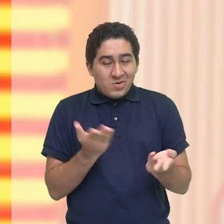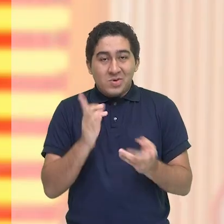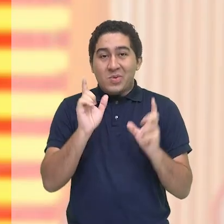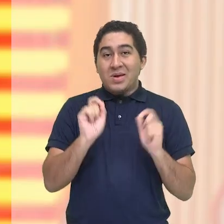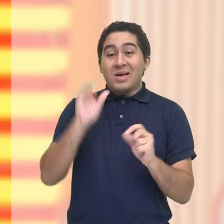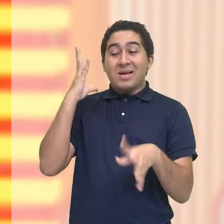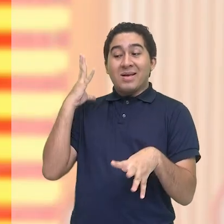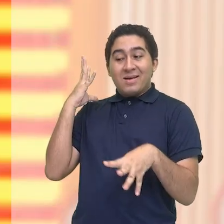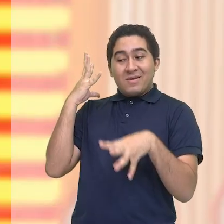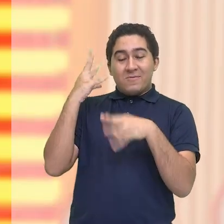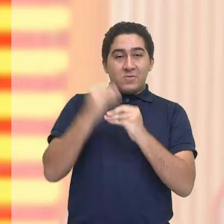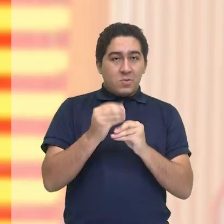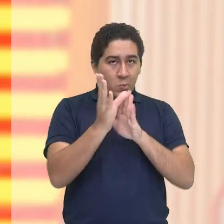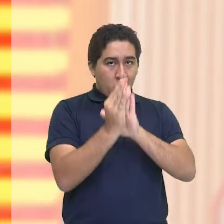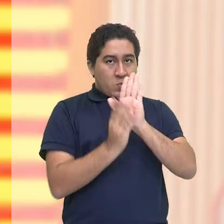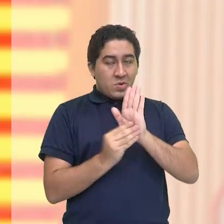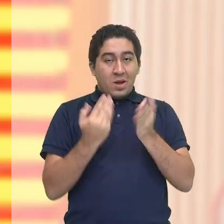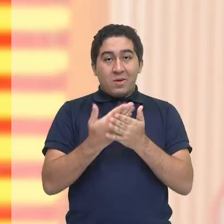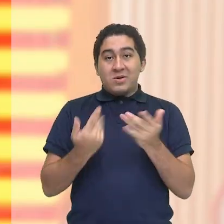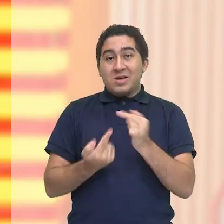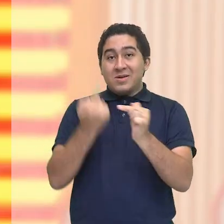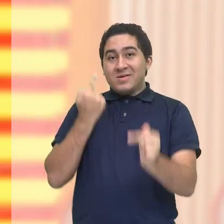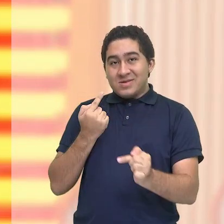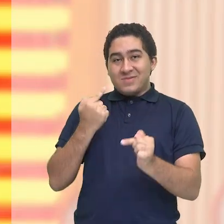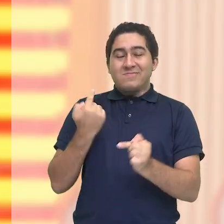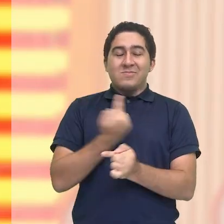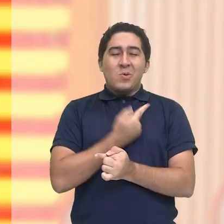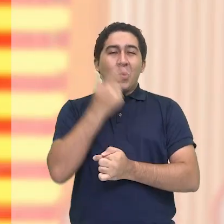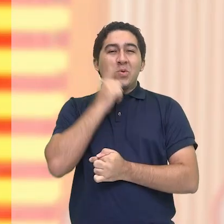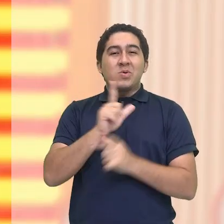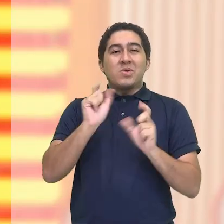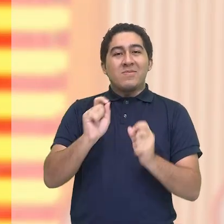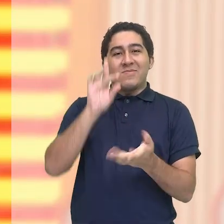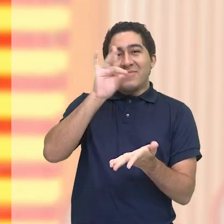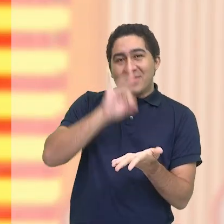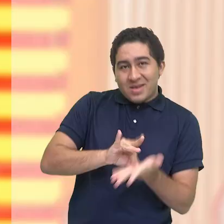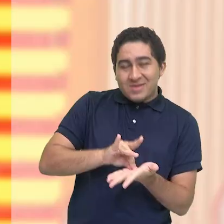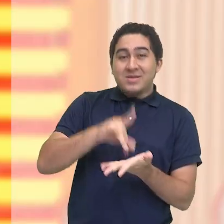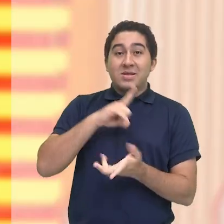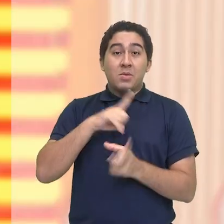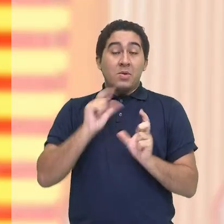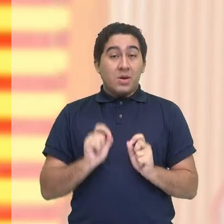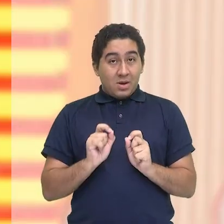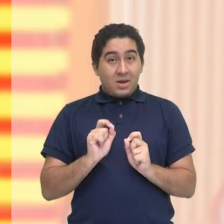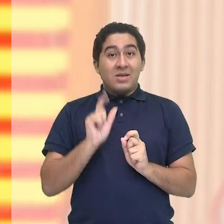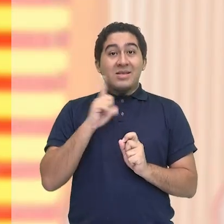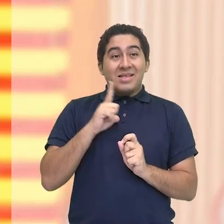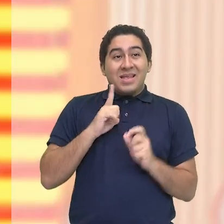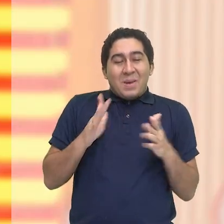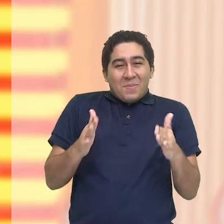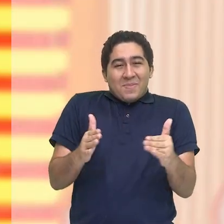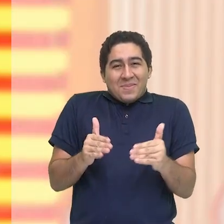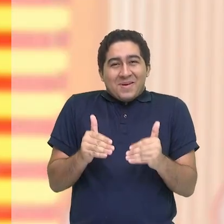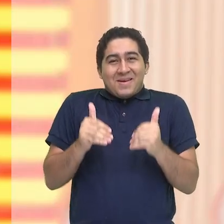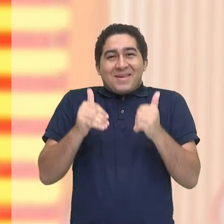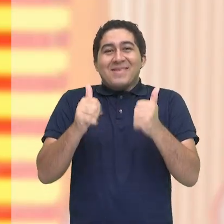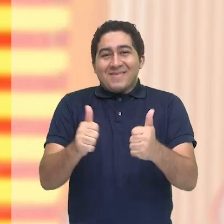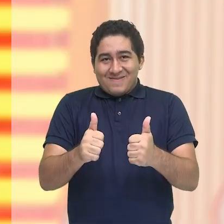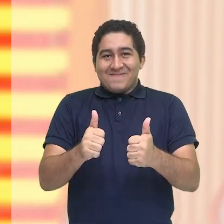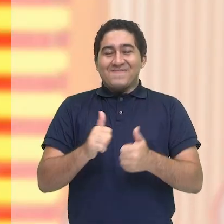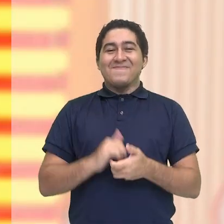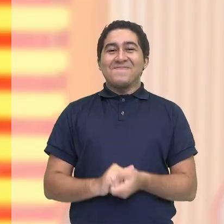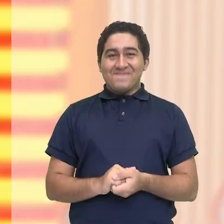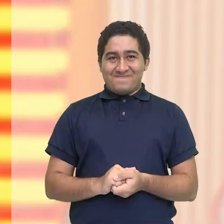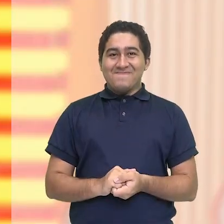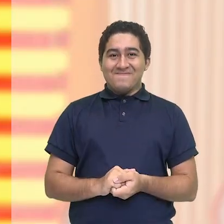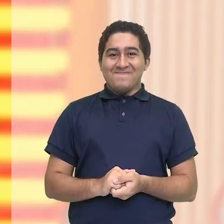diz, rever um pouquinho das aulas anteriores para a gente conseguir, de fato, tirar a nota máxima na nossa